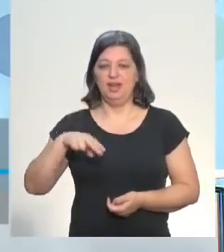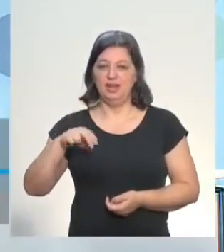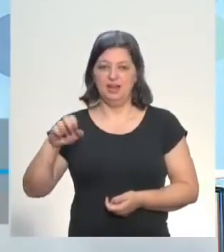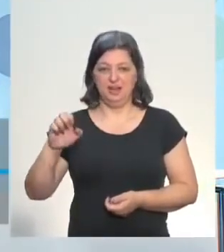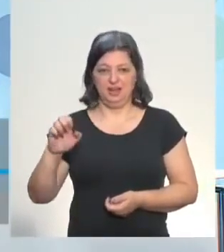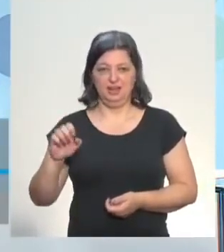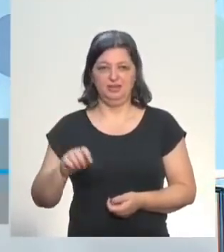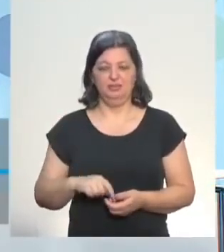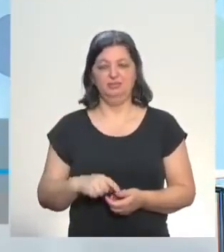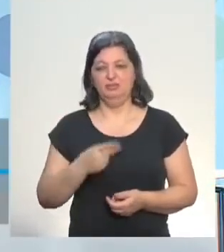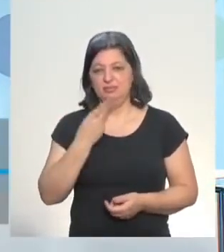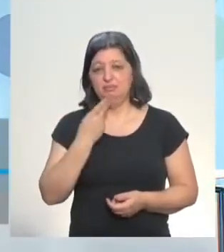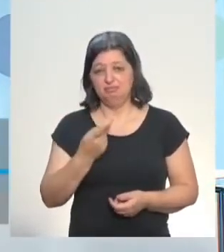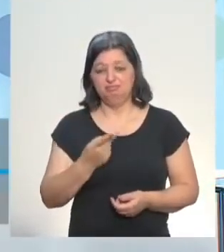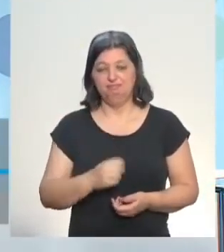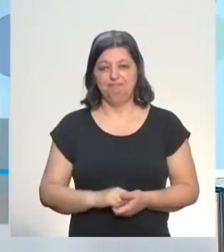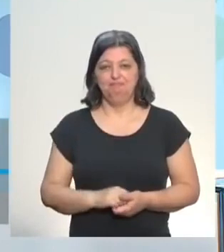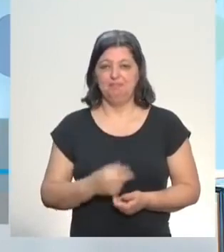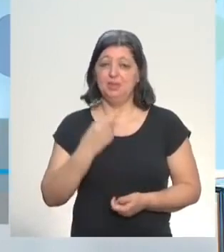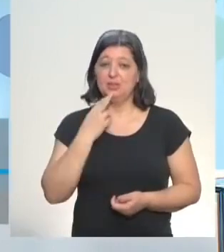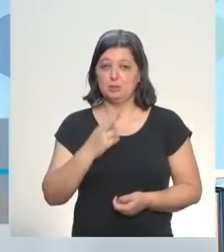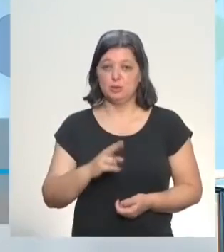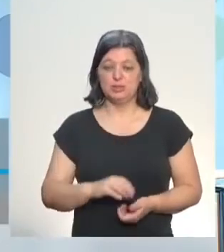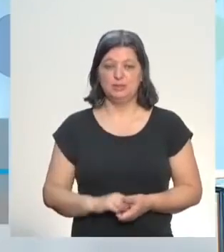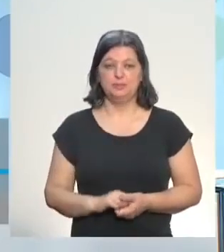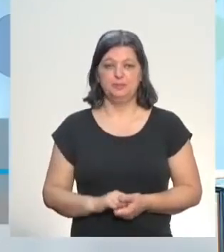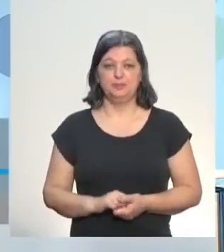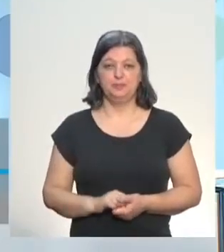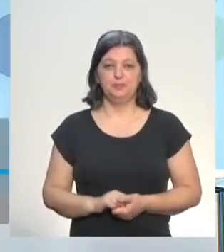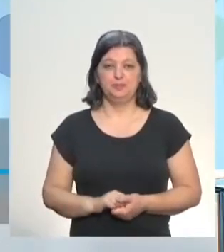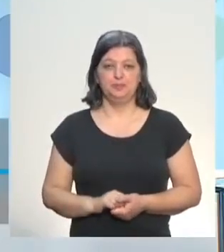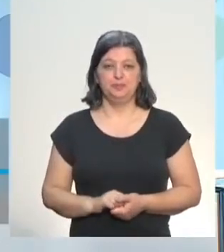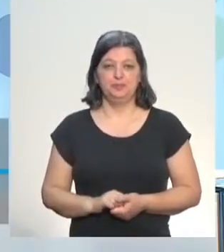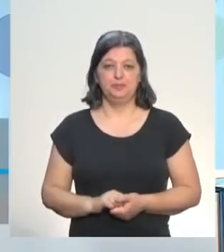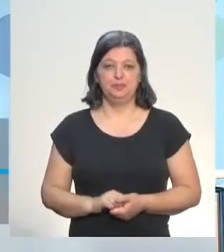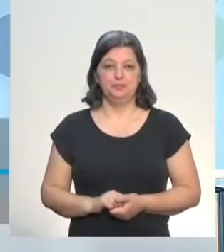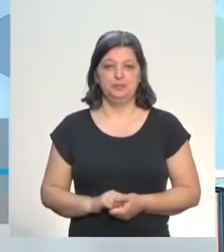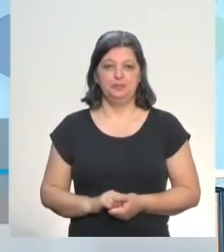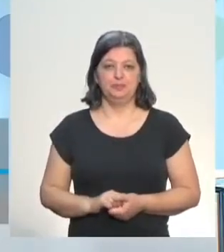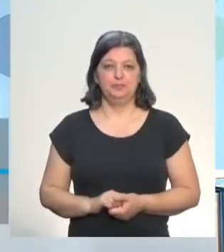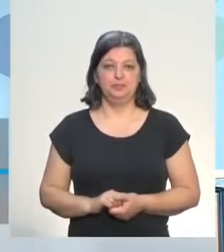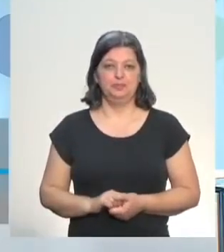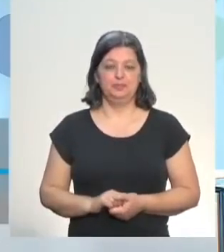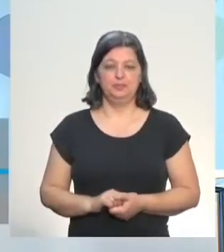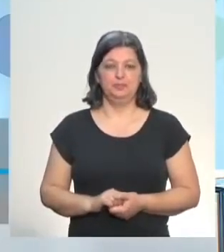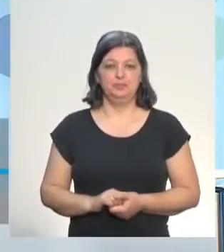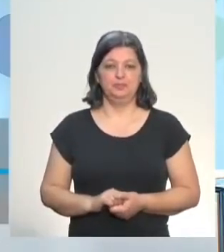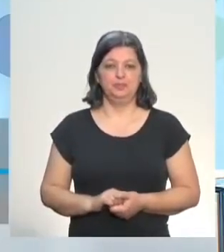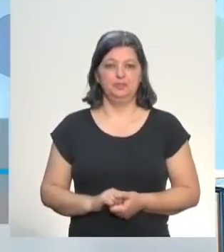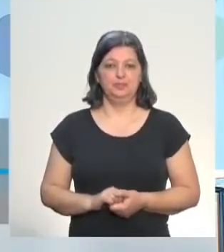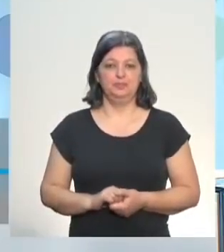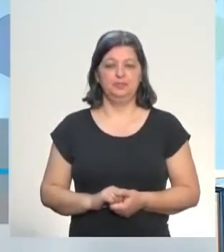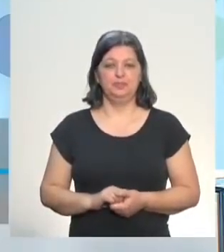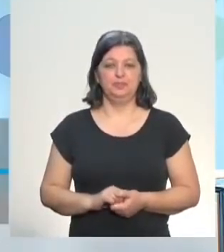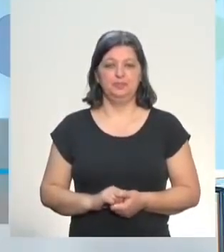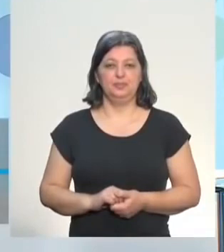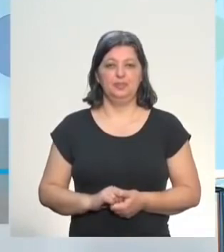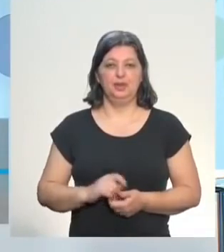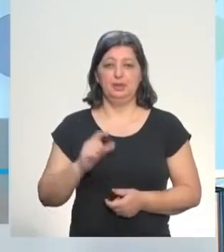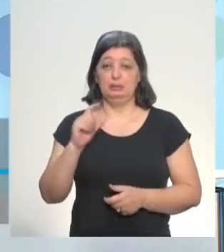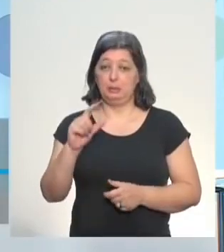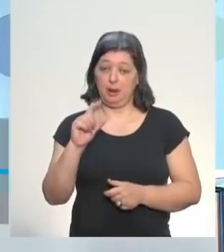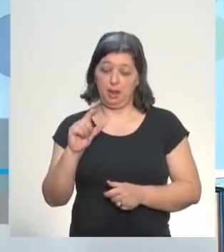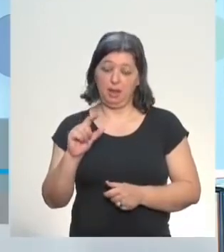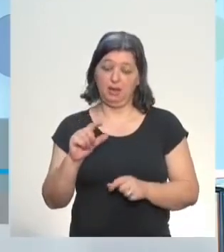composed The Girl from Ipanema and he started to work as a musician when he